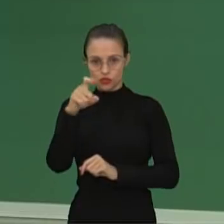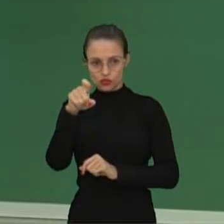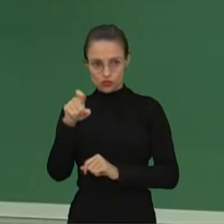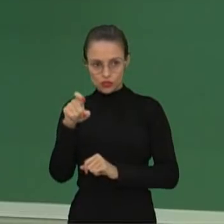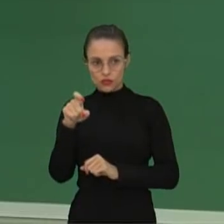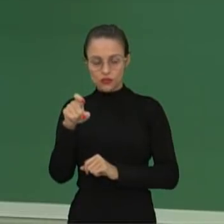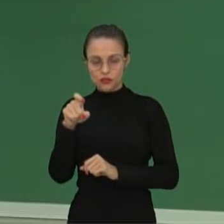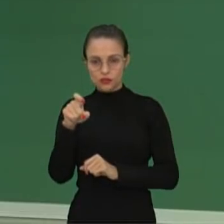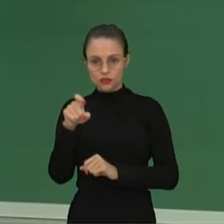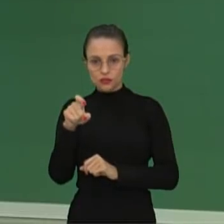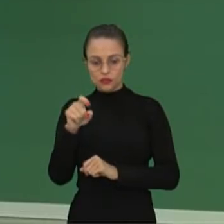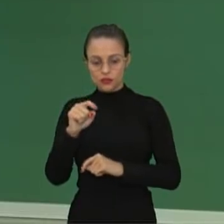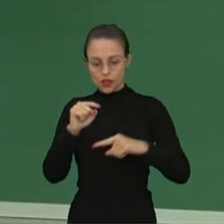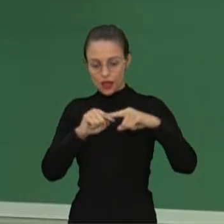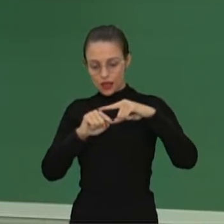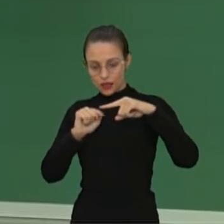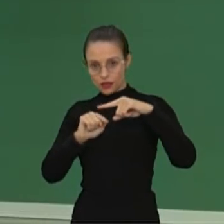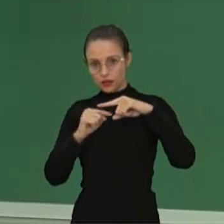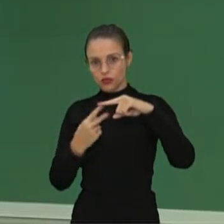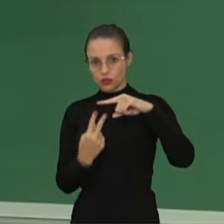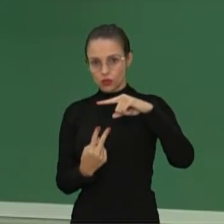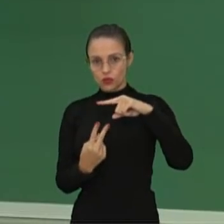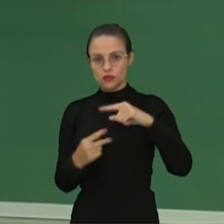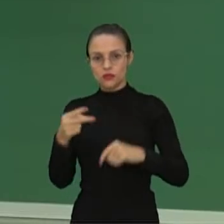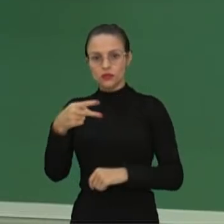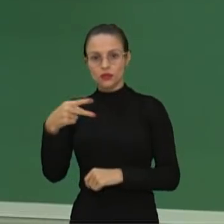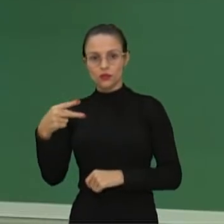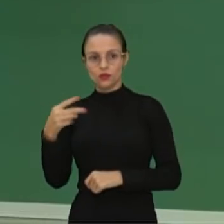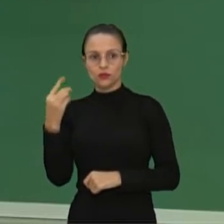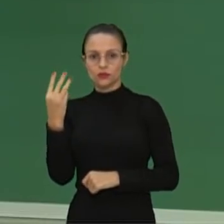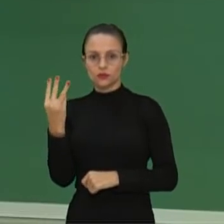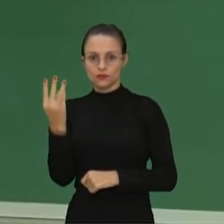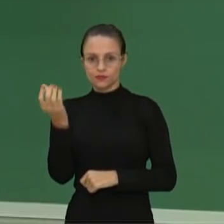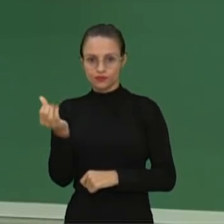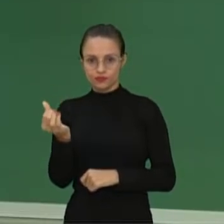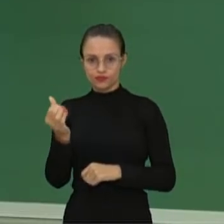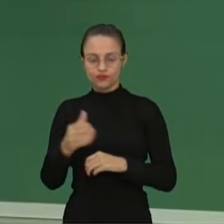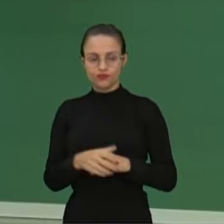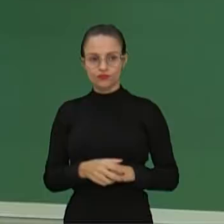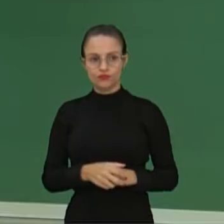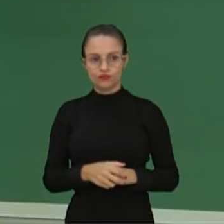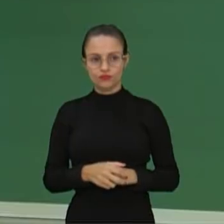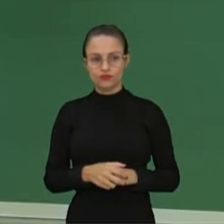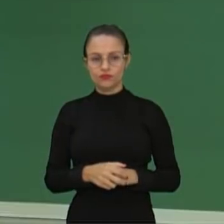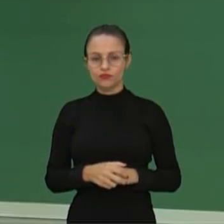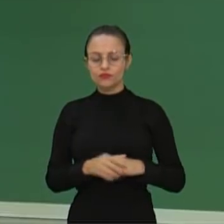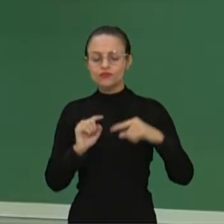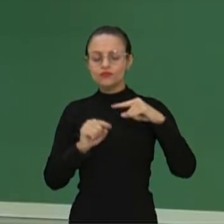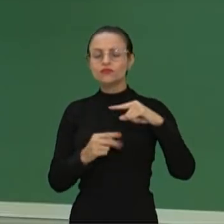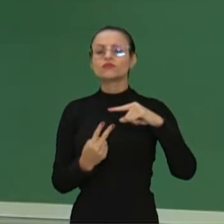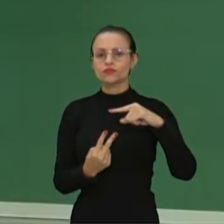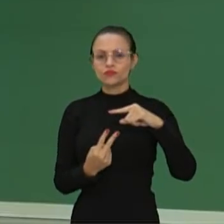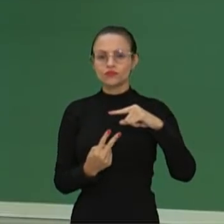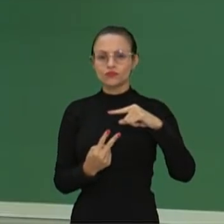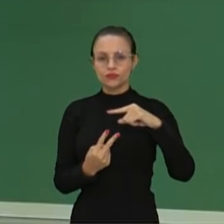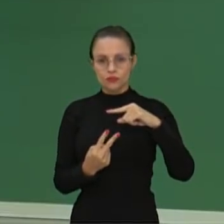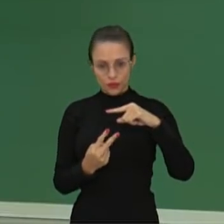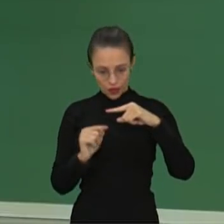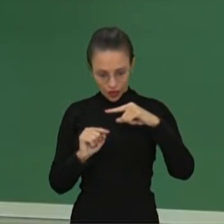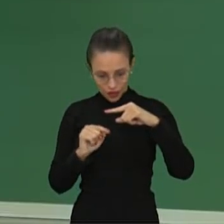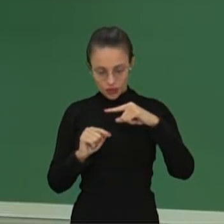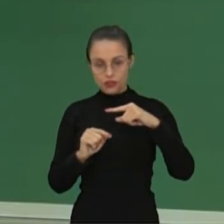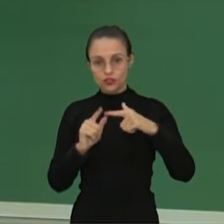2x, o denominador é o 2, igual a 36. O que eu faço com esse 2 mesmo? Ele está